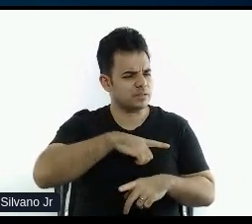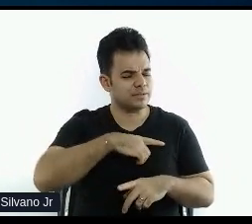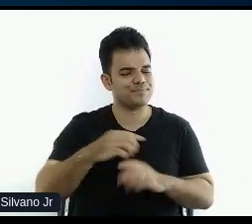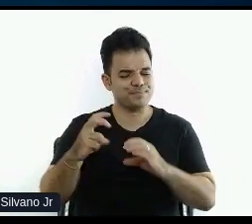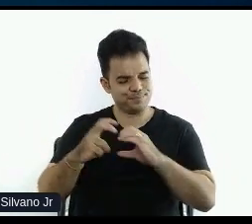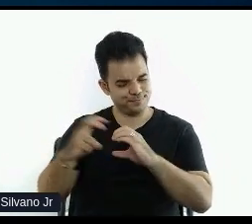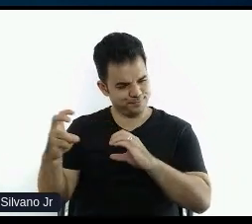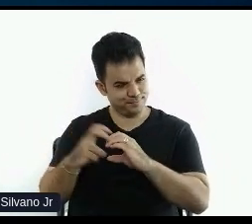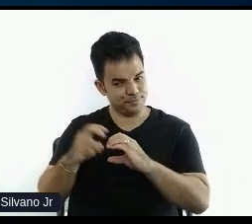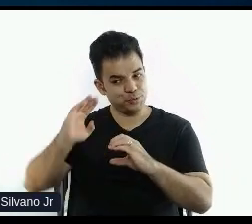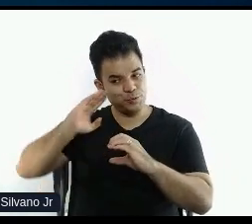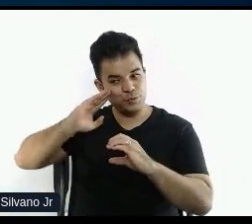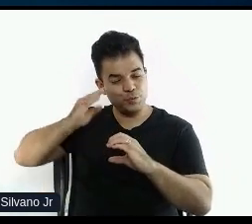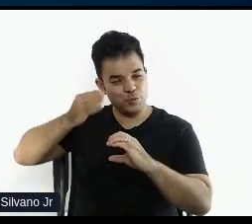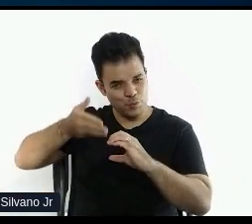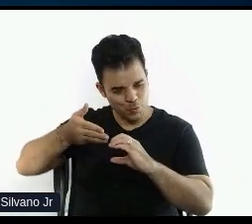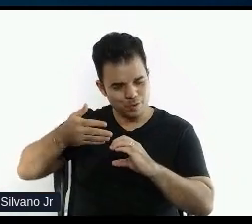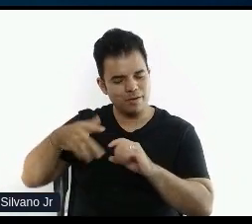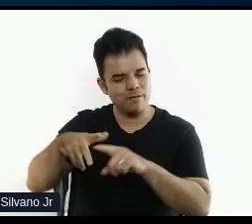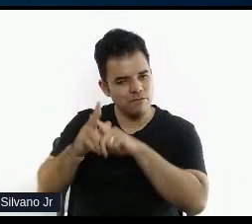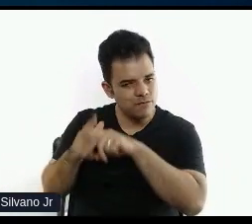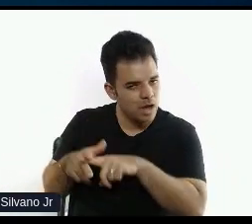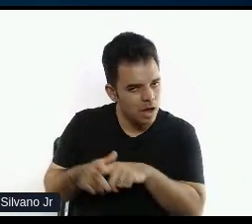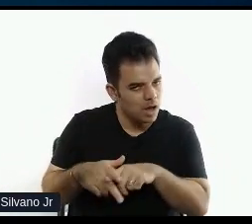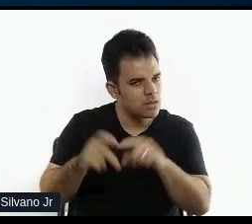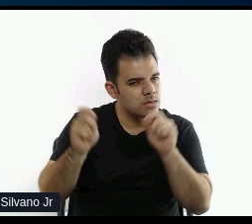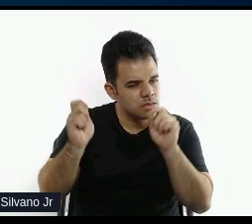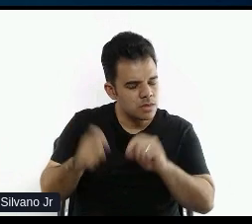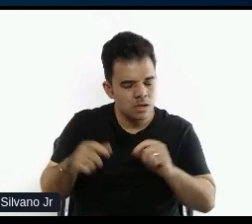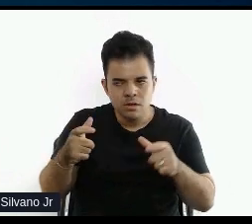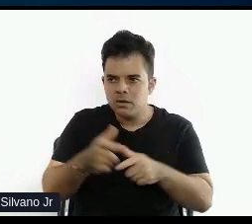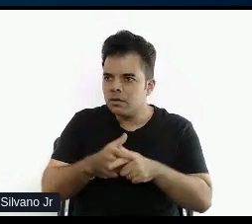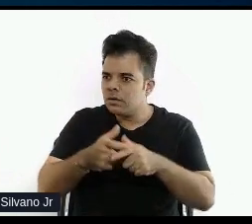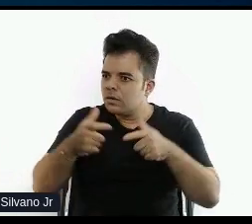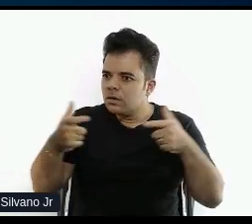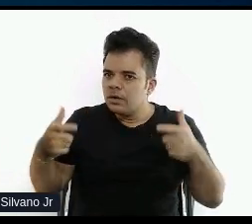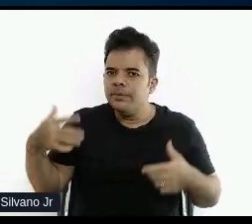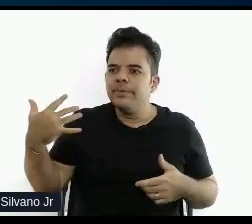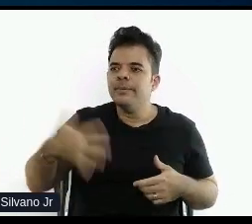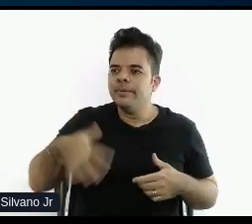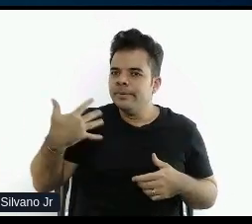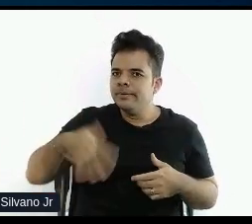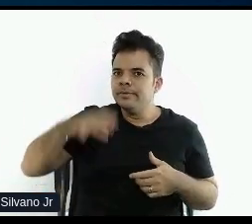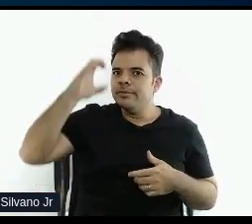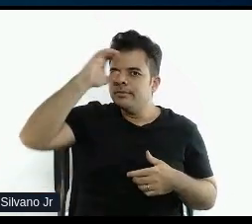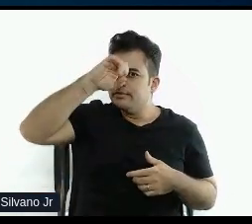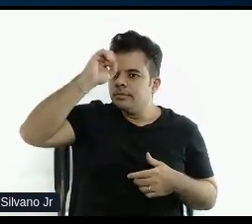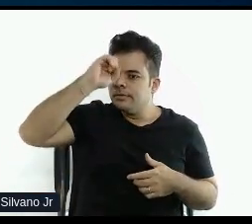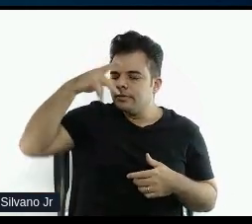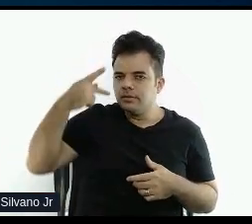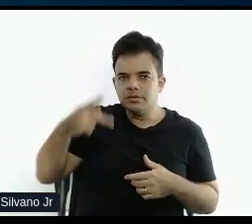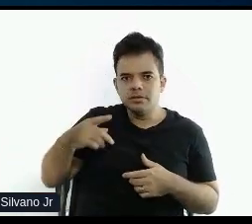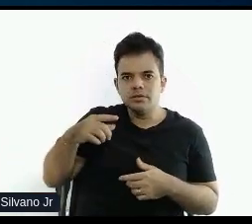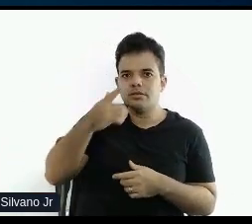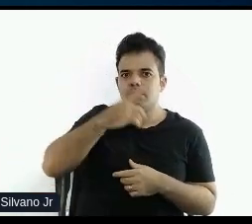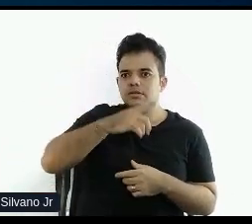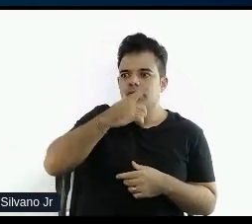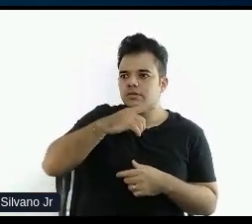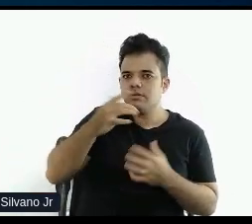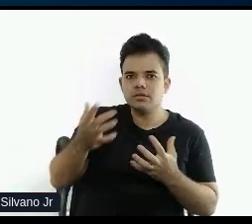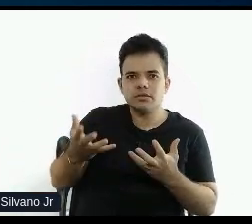como sendo essa ferramenta que possibilita um grande contexto de aprendizagem de máquina, que consegue ter esse